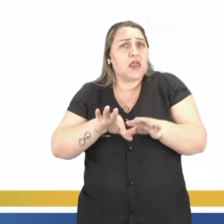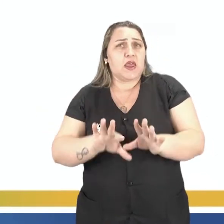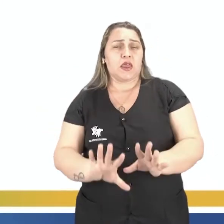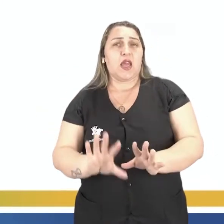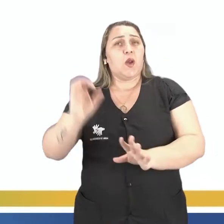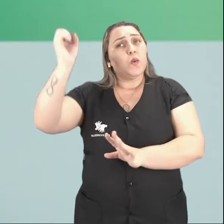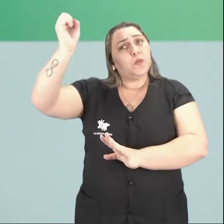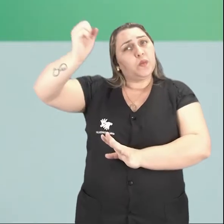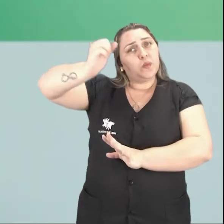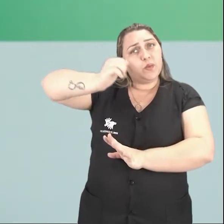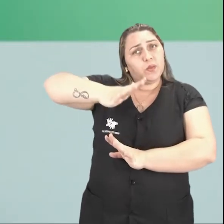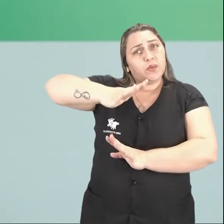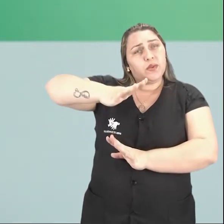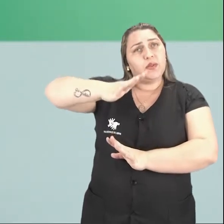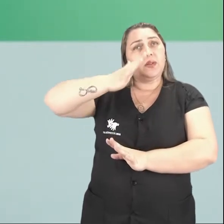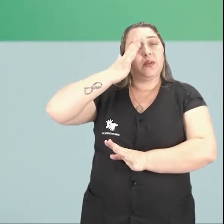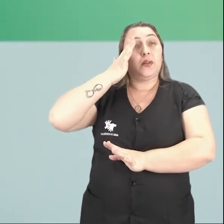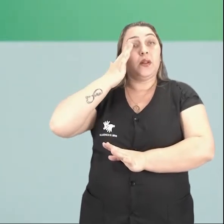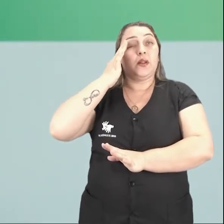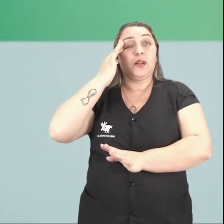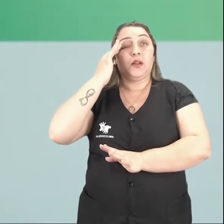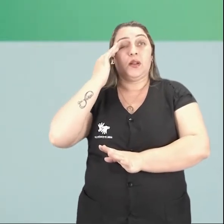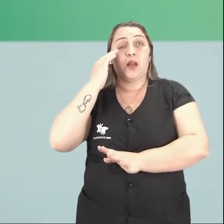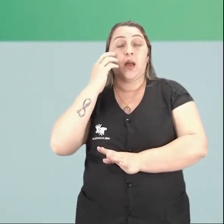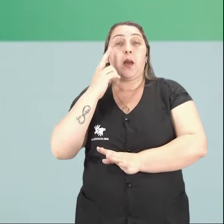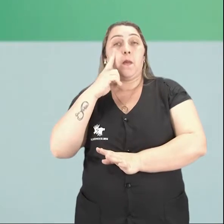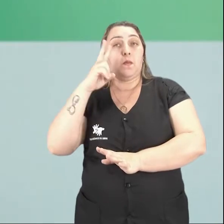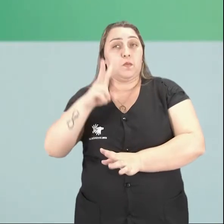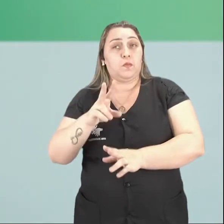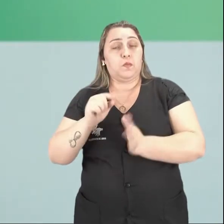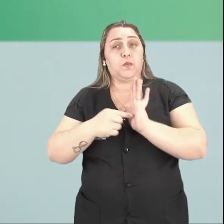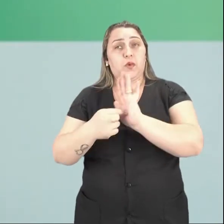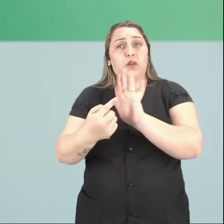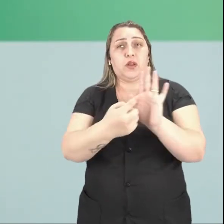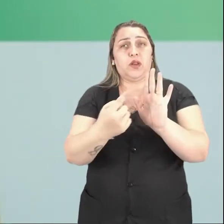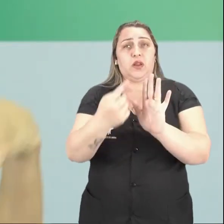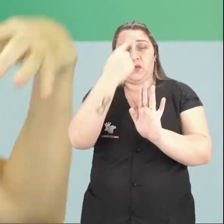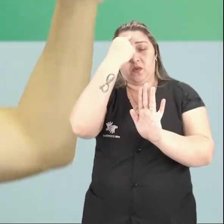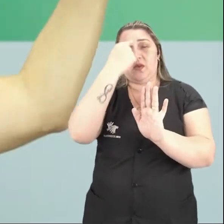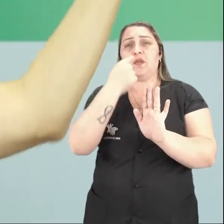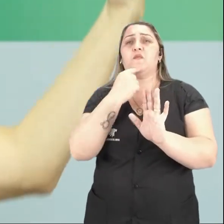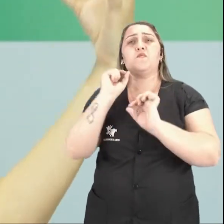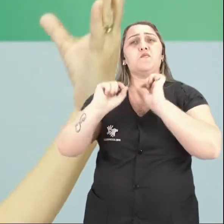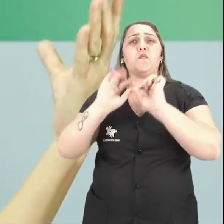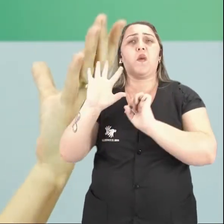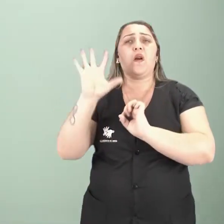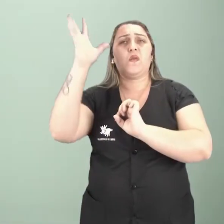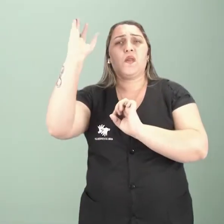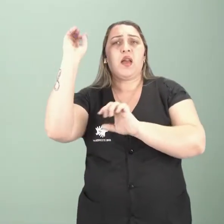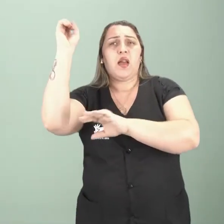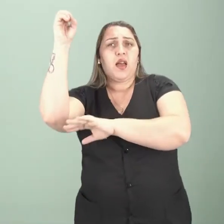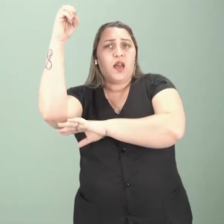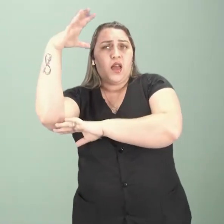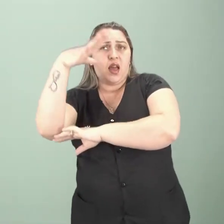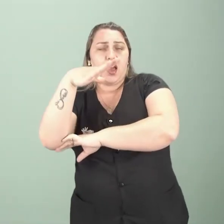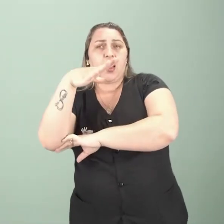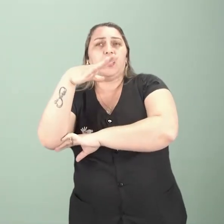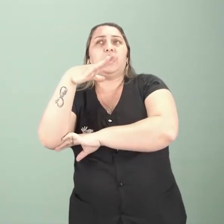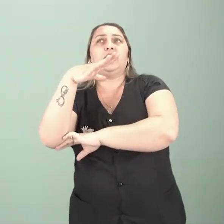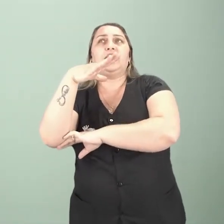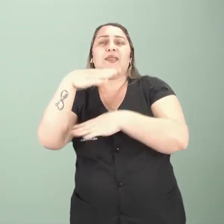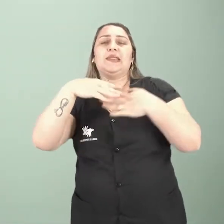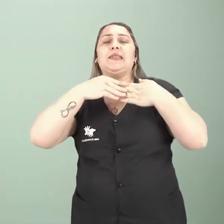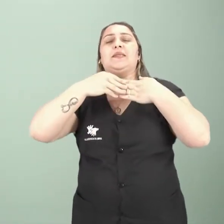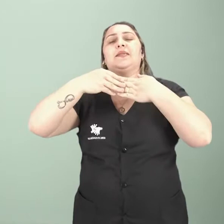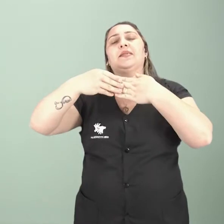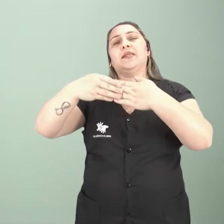uma luminosidade, uma clarabóia, como está exemplificando nas duas imagens, o que acontece? A luz entra, né, e traz